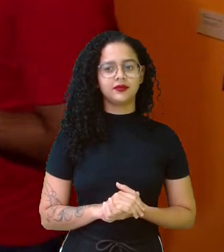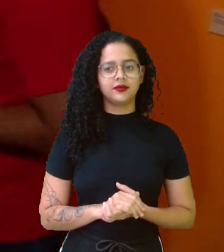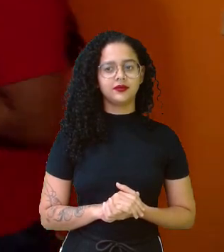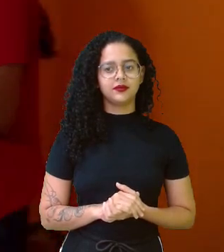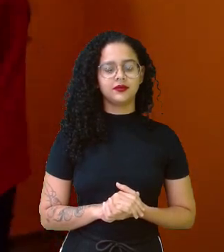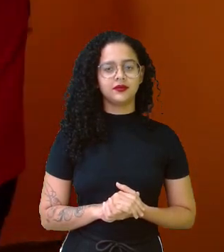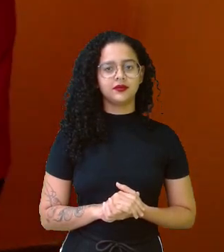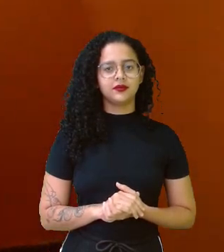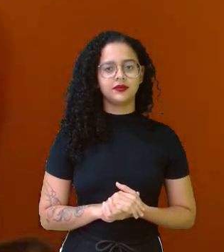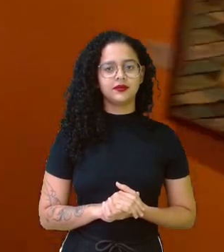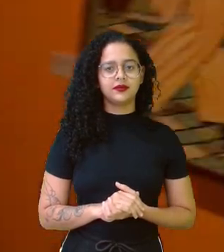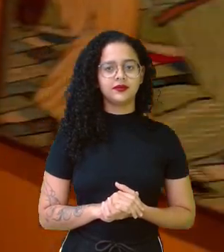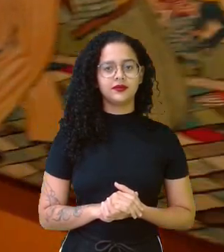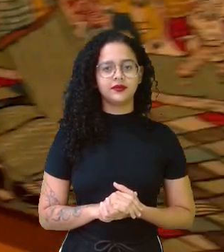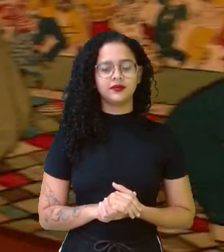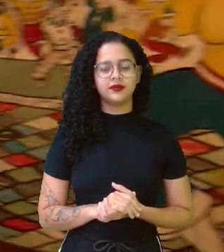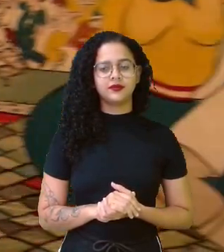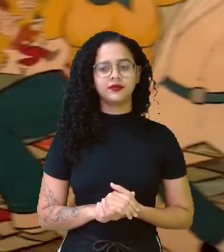lá. Vamos lá.